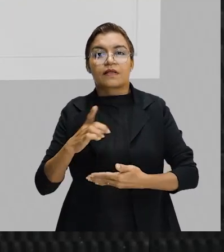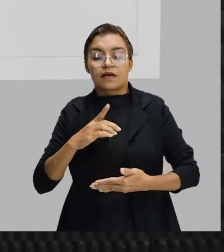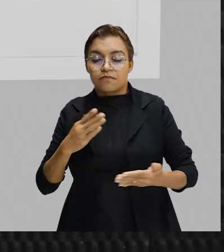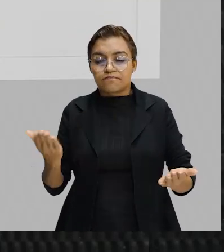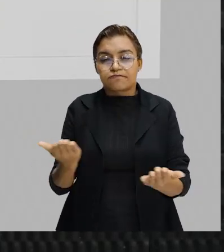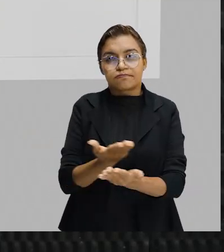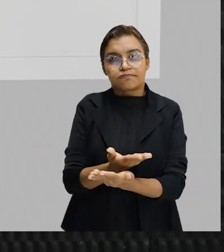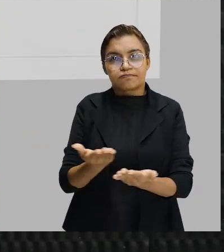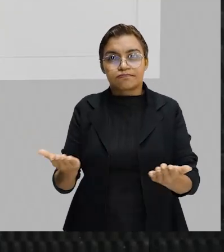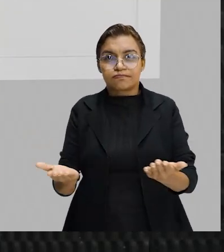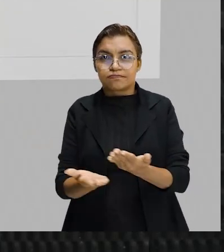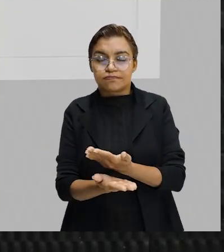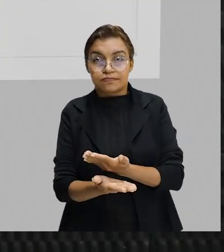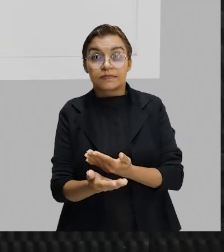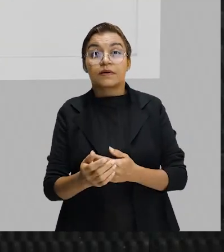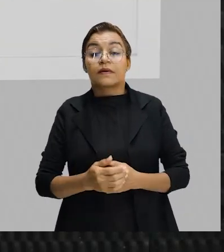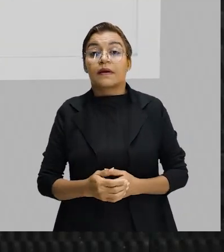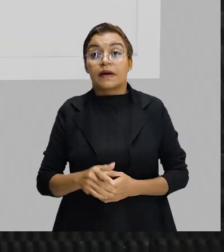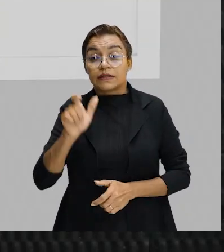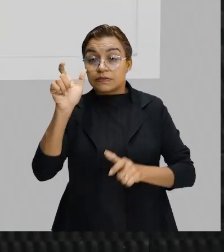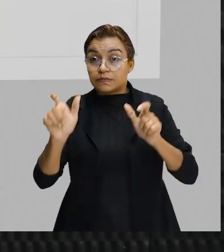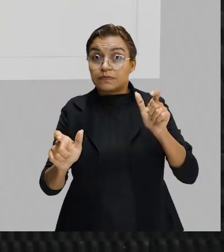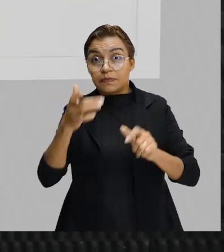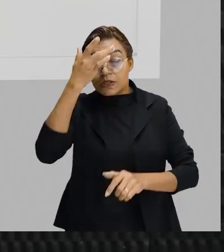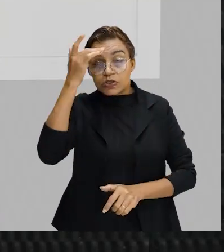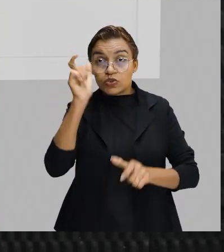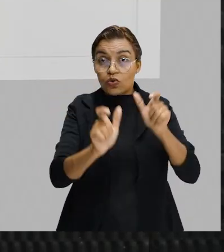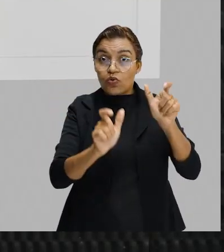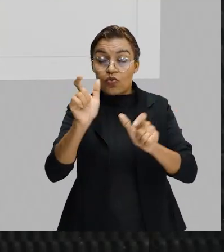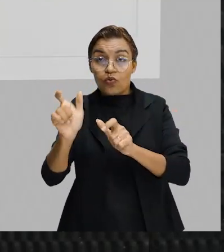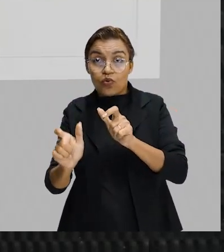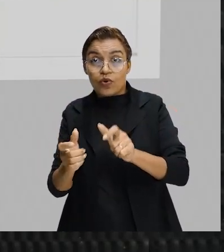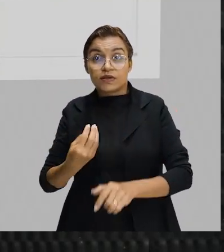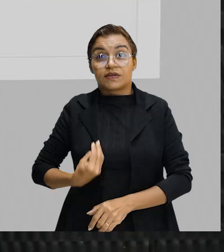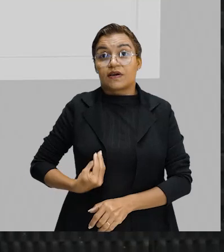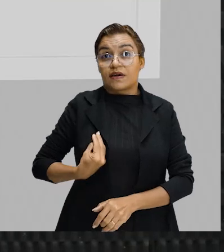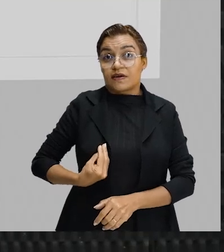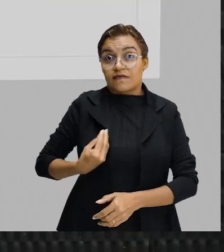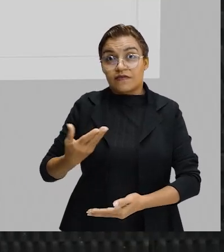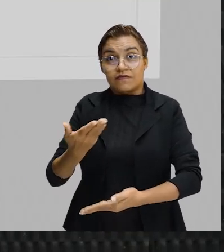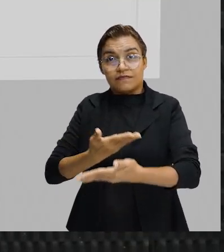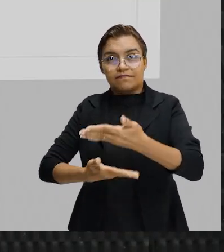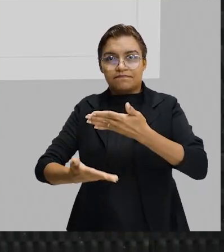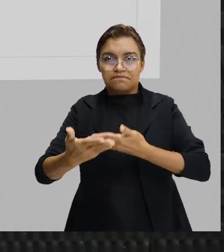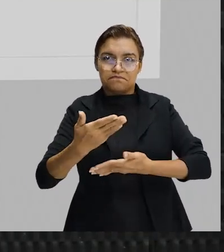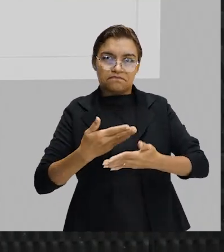legal para todos que estão envolvidos, tá? Então veja só,